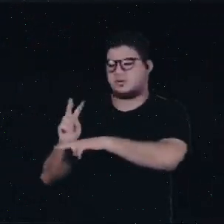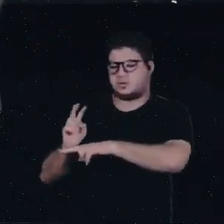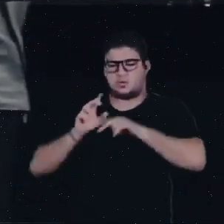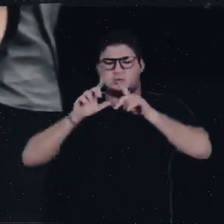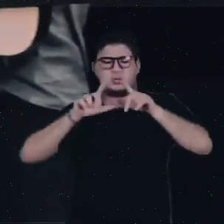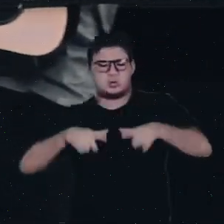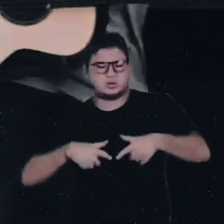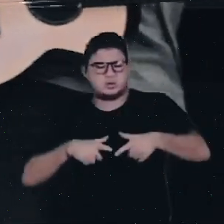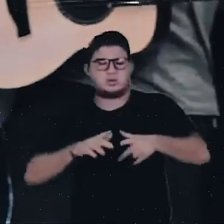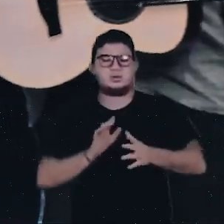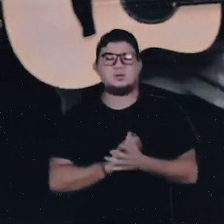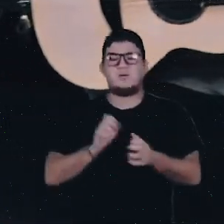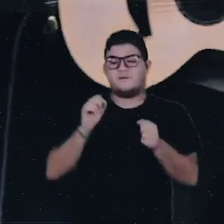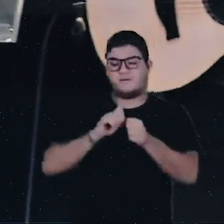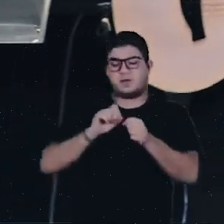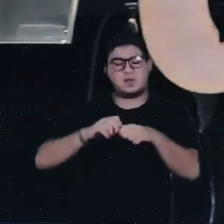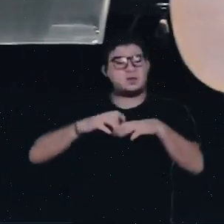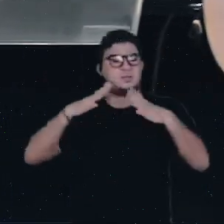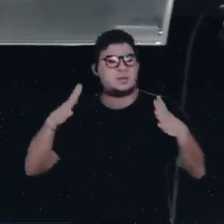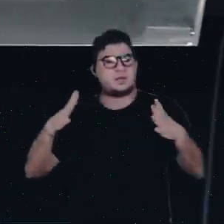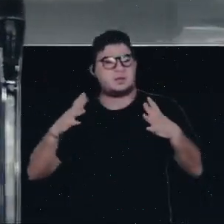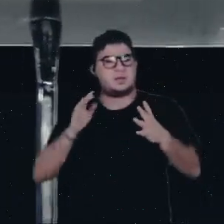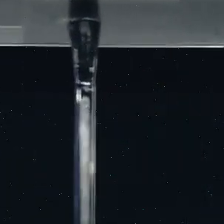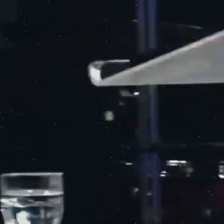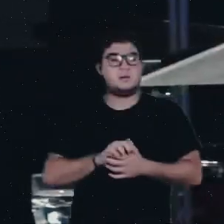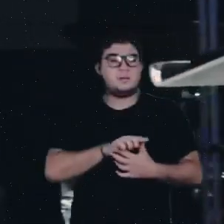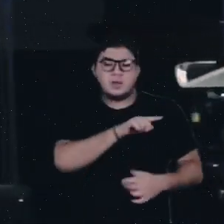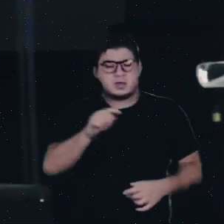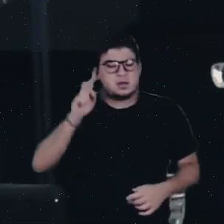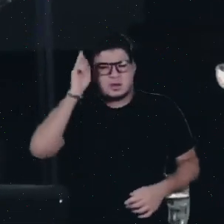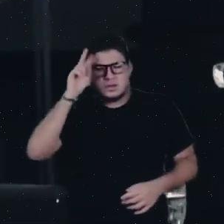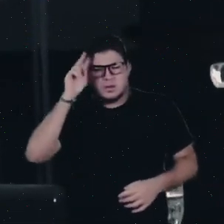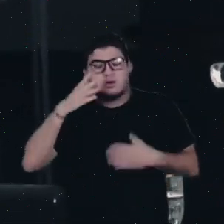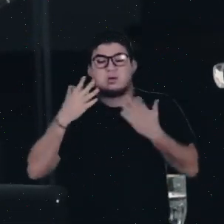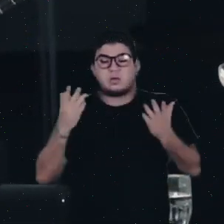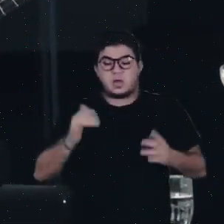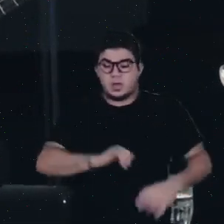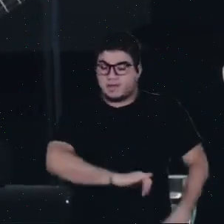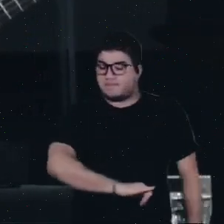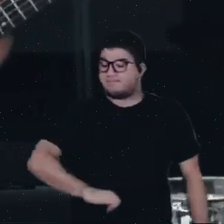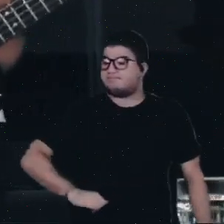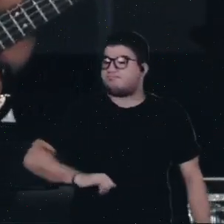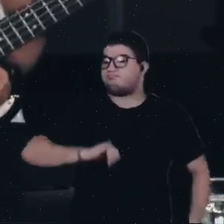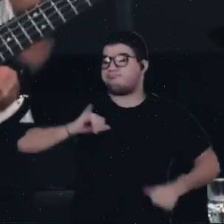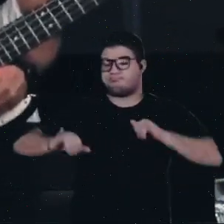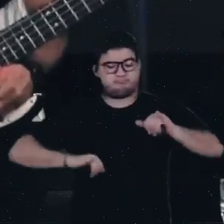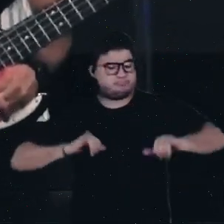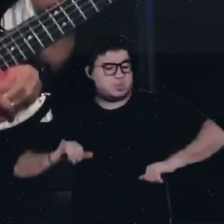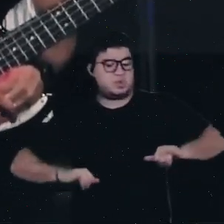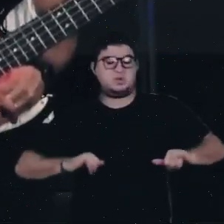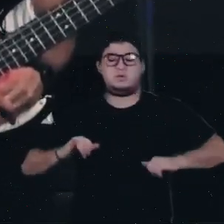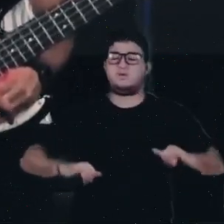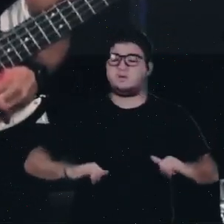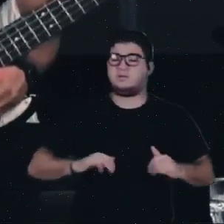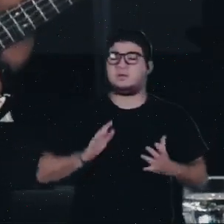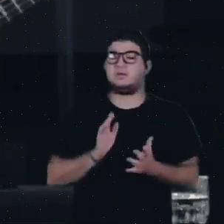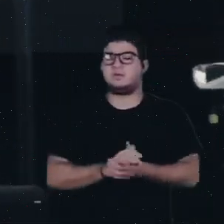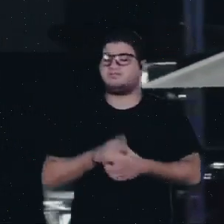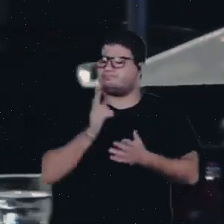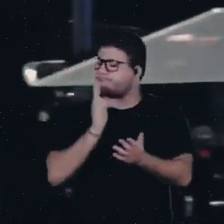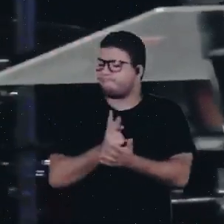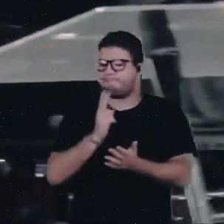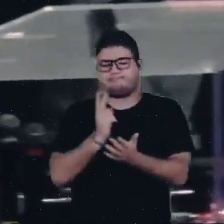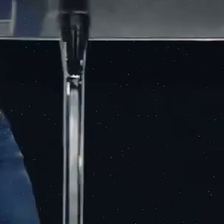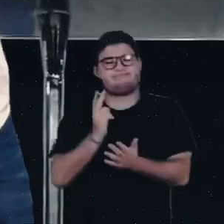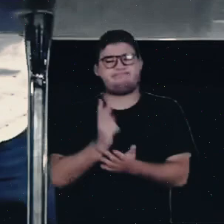vida deles? Mas eles se lembravam de quê? Da fome. Eles se lembravam de quê? Ah, não, porque sempre